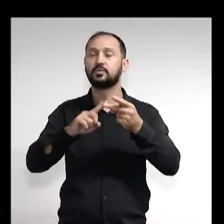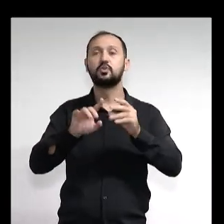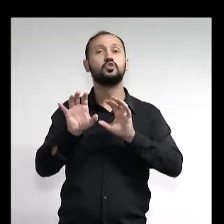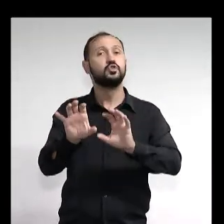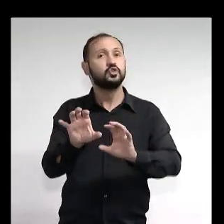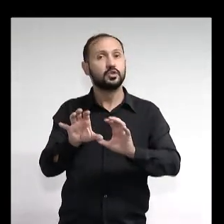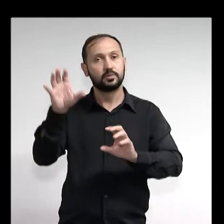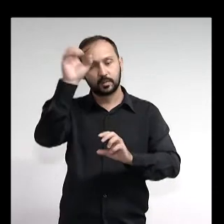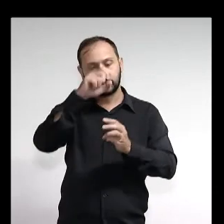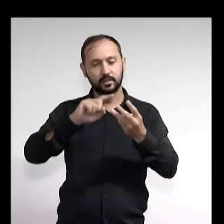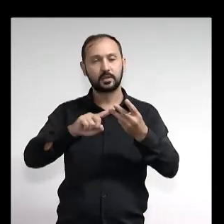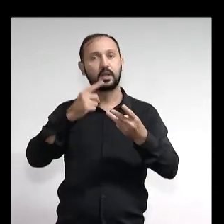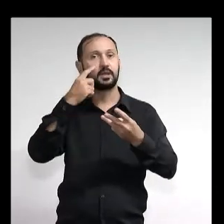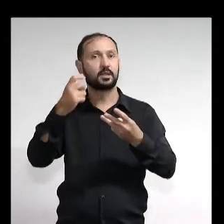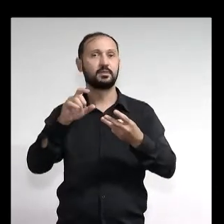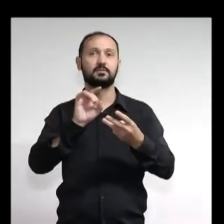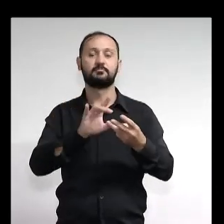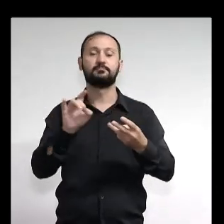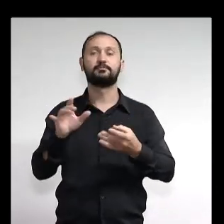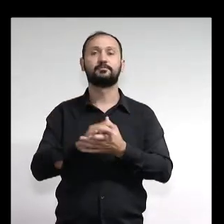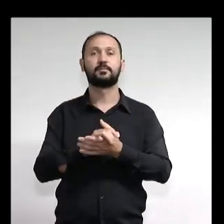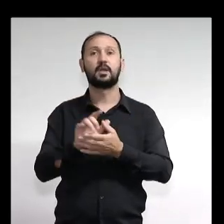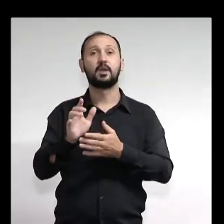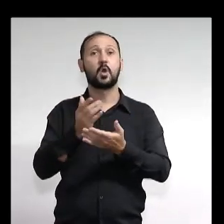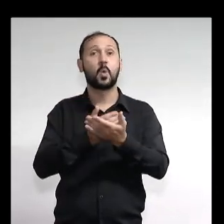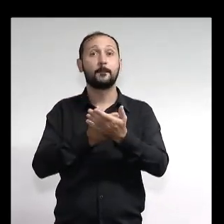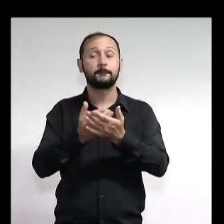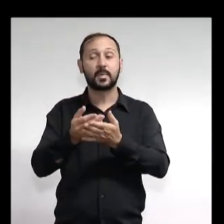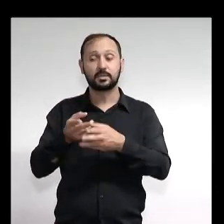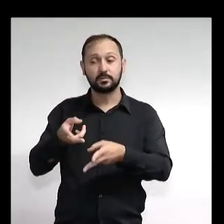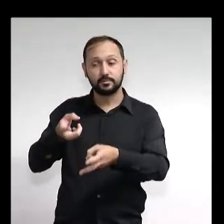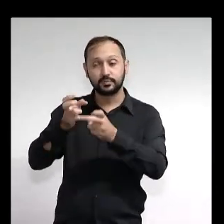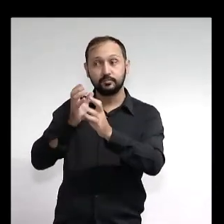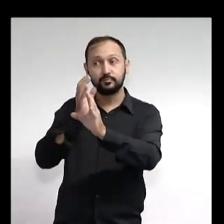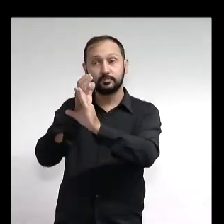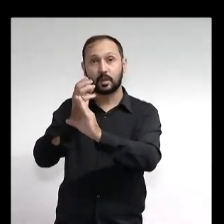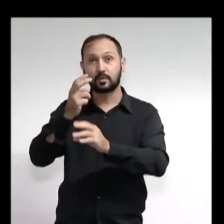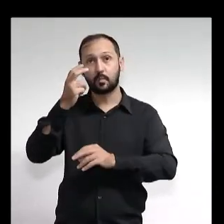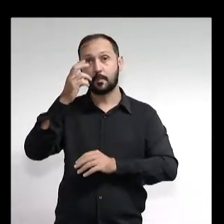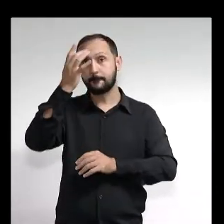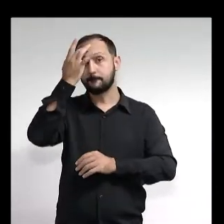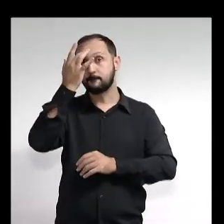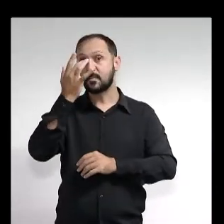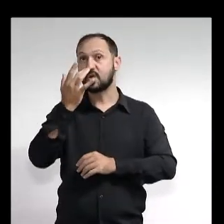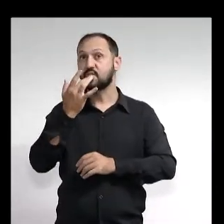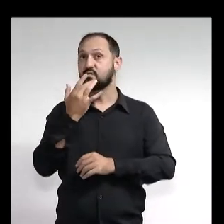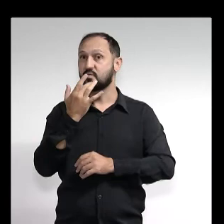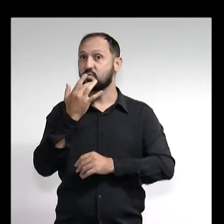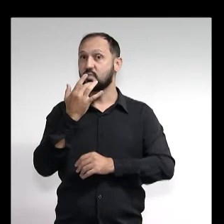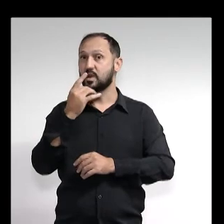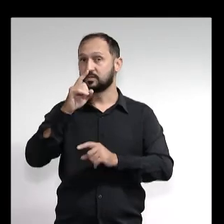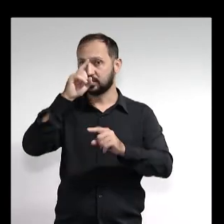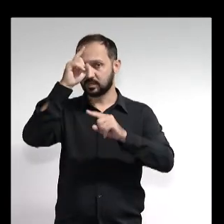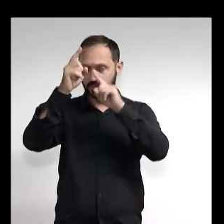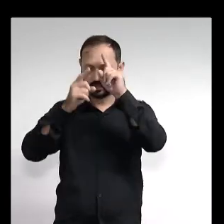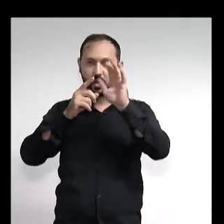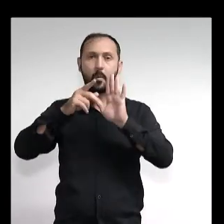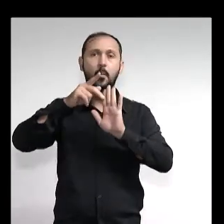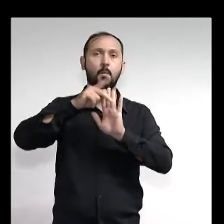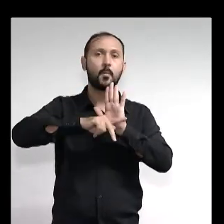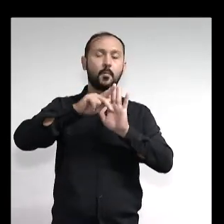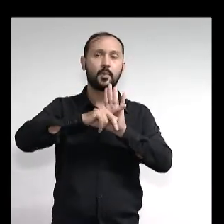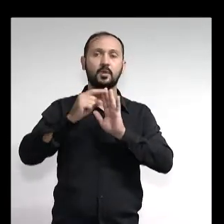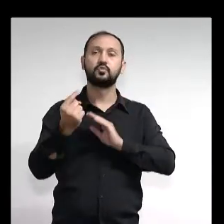sua forma de aprendizado, seus interesses, e a partir desse perfil de estudante, nós podemos elaborar,